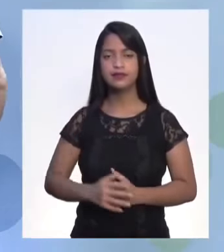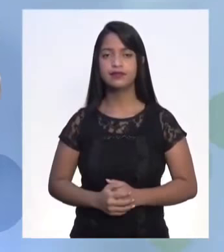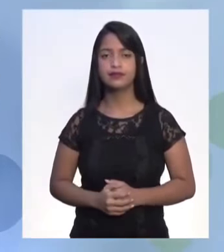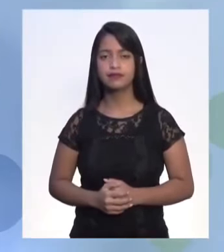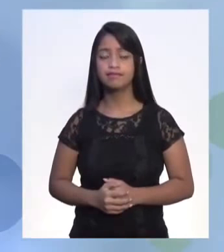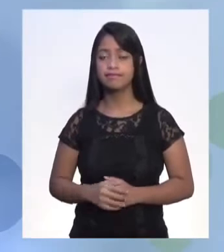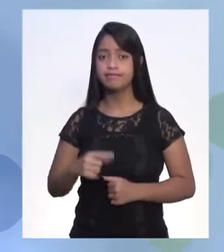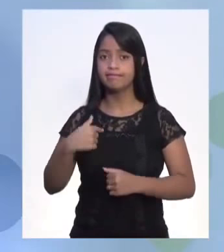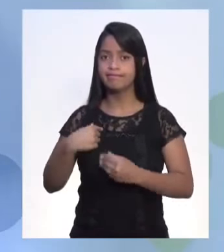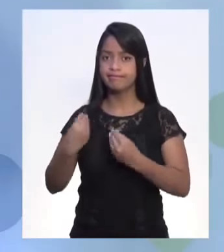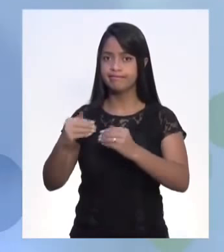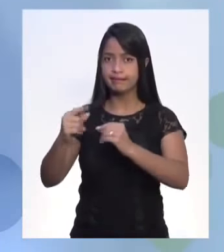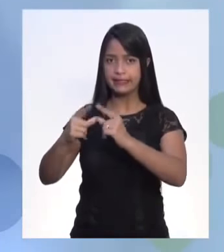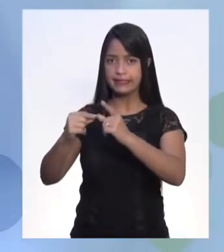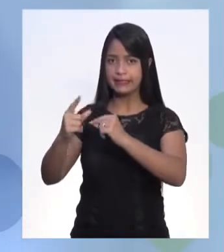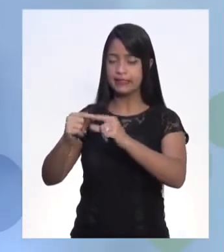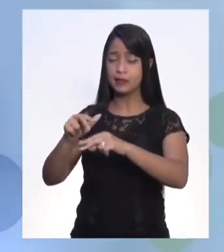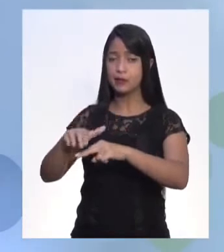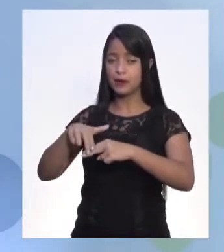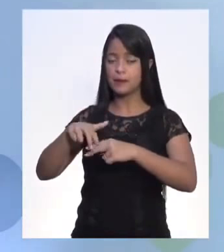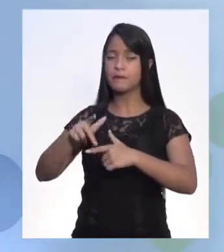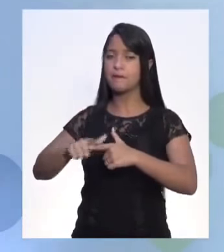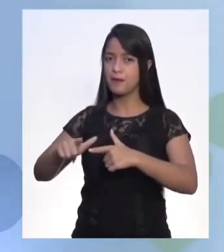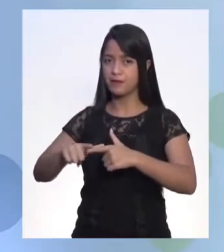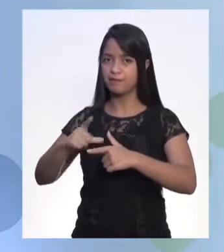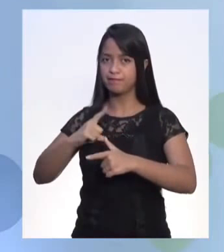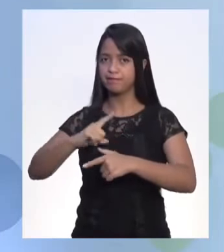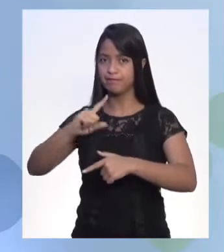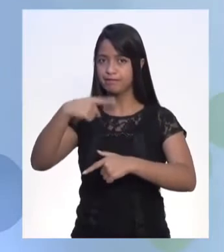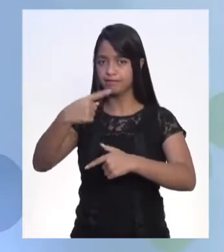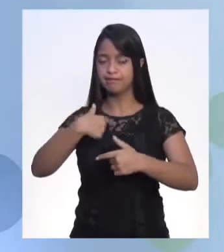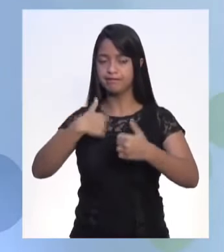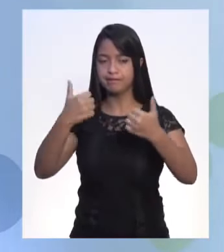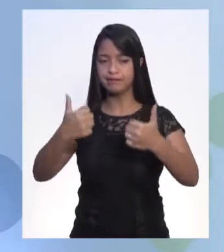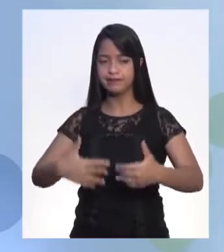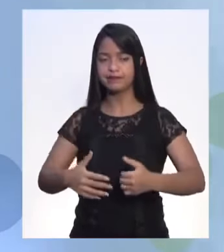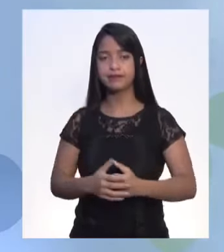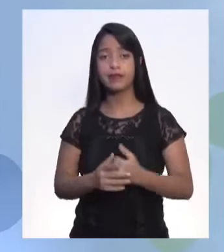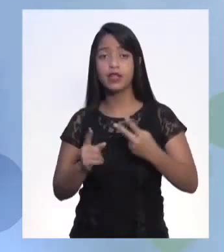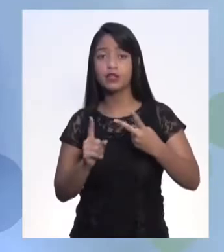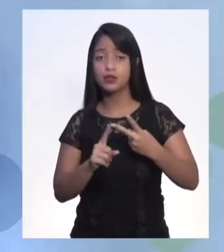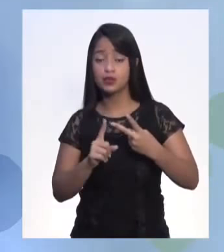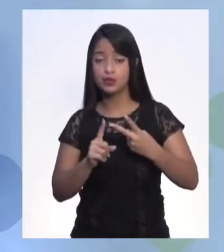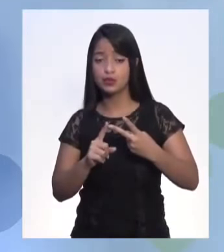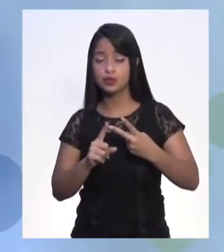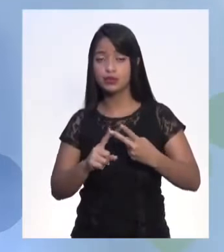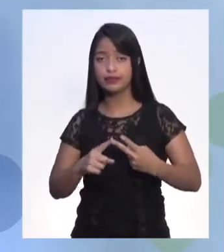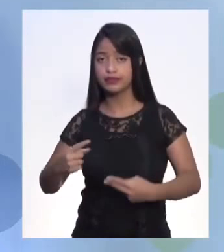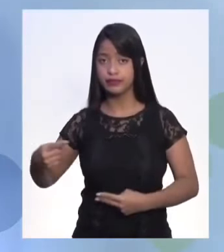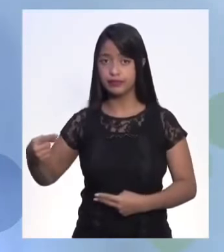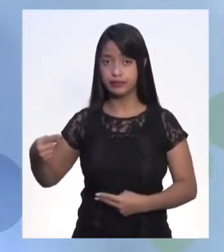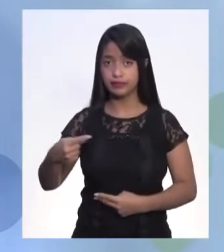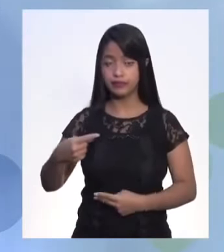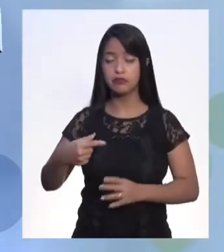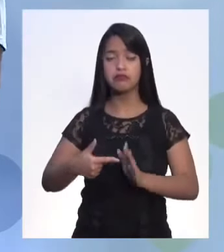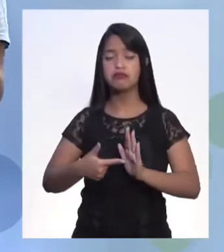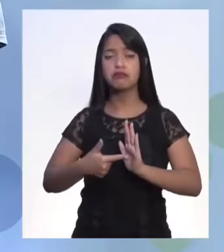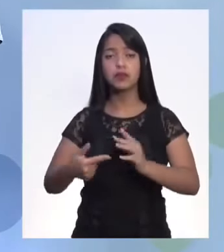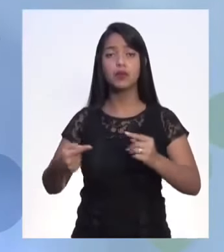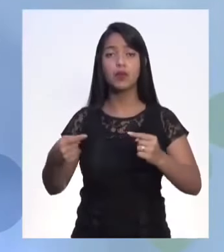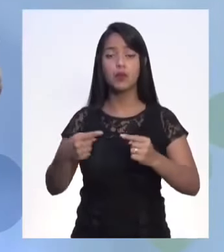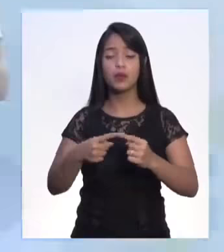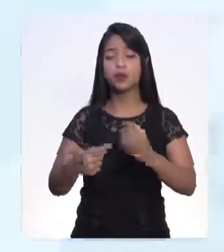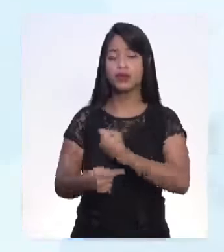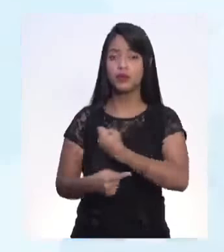porque ela tem um probleminha a e esse aqui ó essa seta lateral aqui indicando o número o número